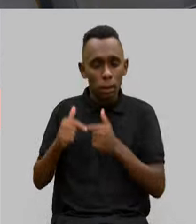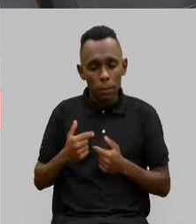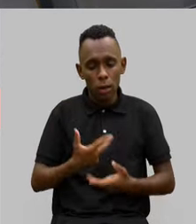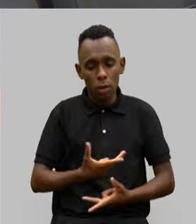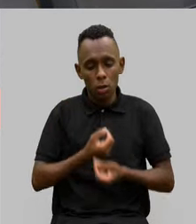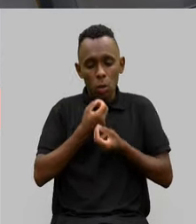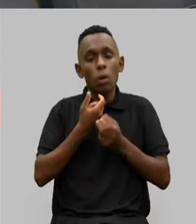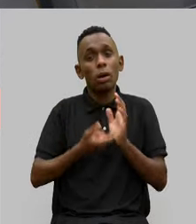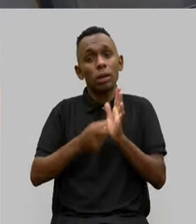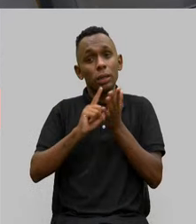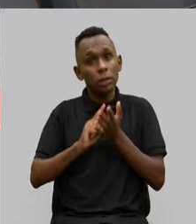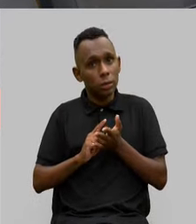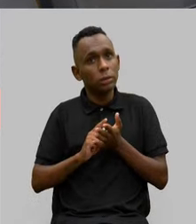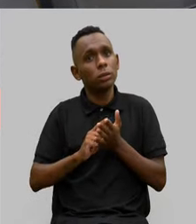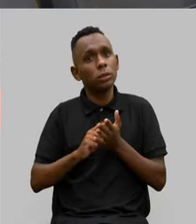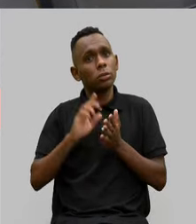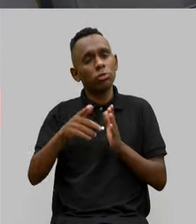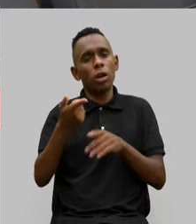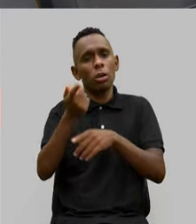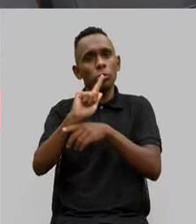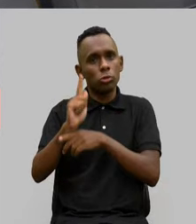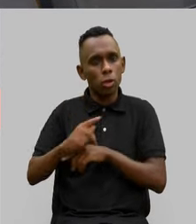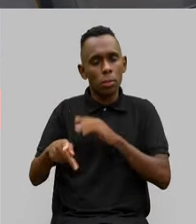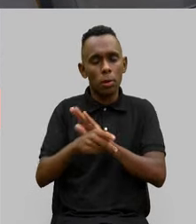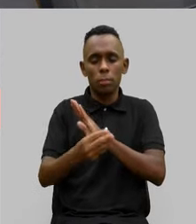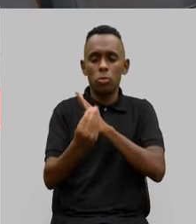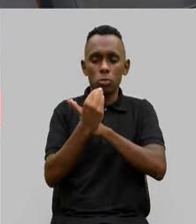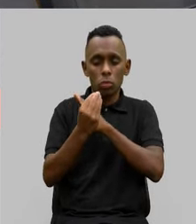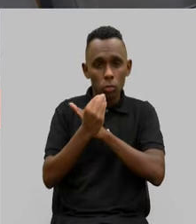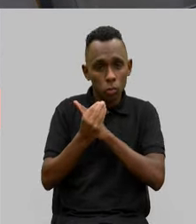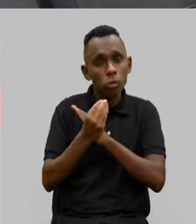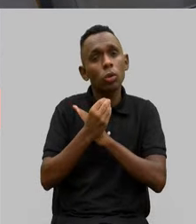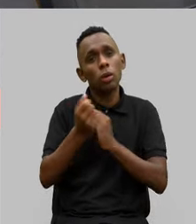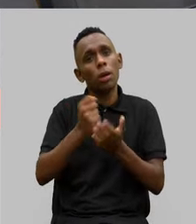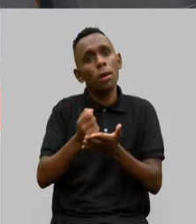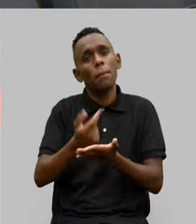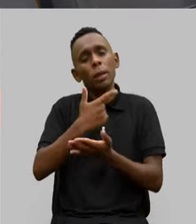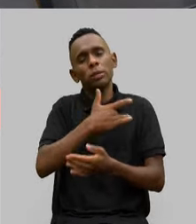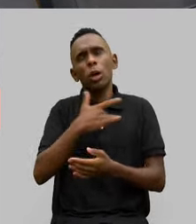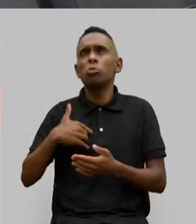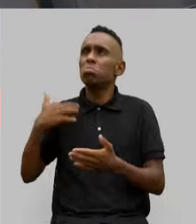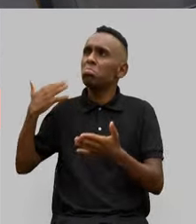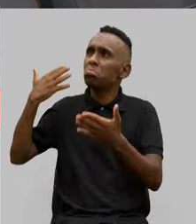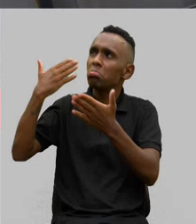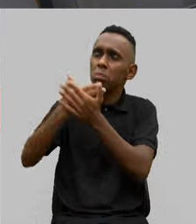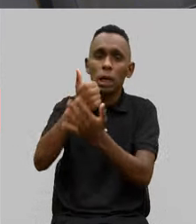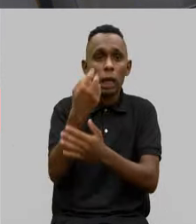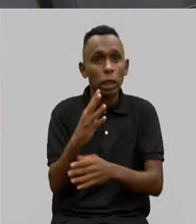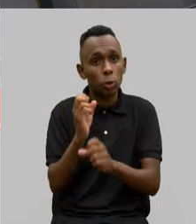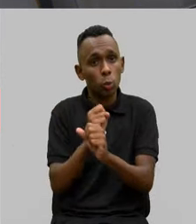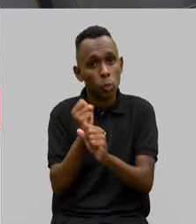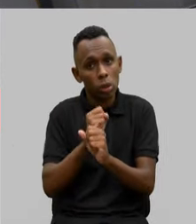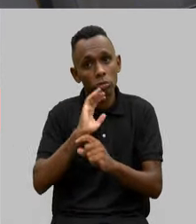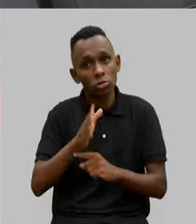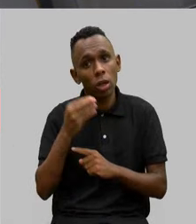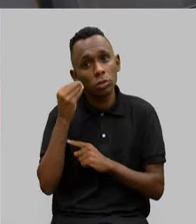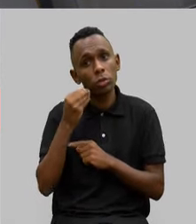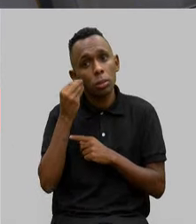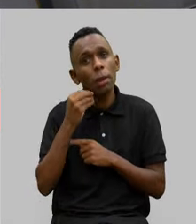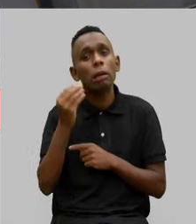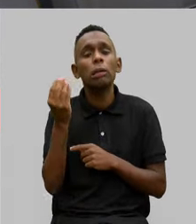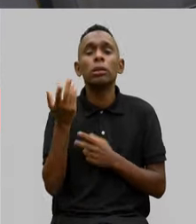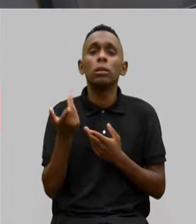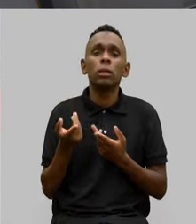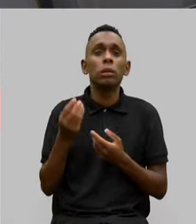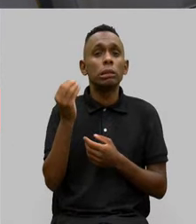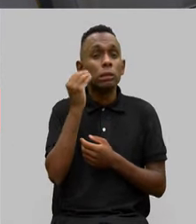antes né eu já trabalho com gestão de alto custo e medicamentos em saúde há 14 anos e a gente tentou também